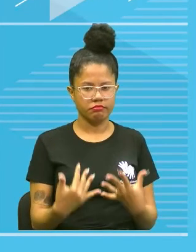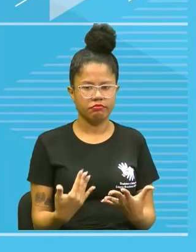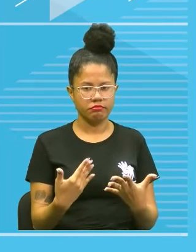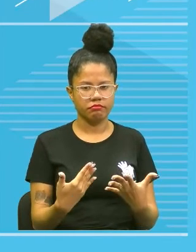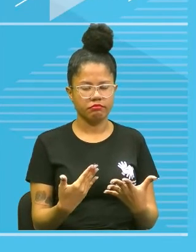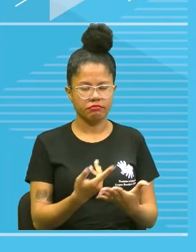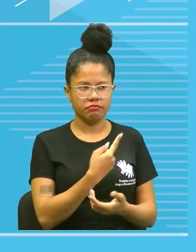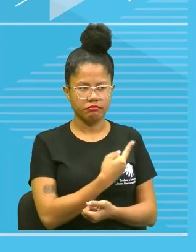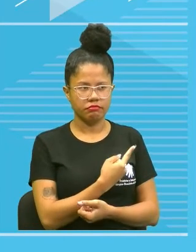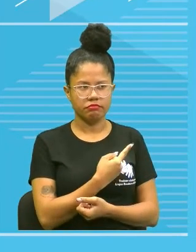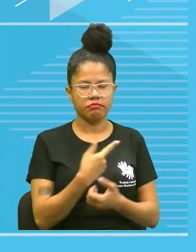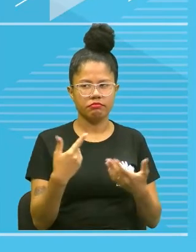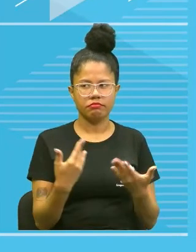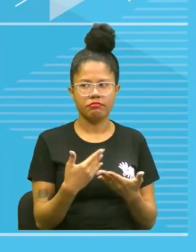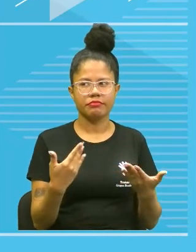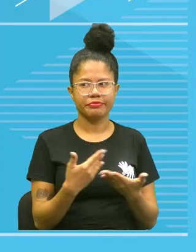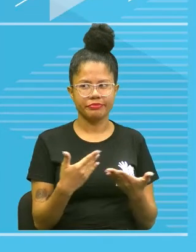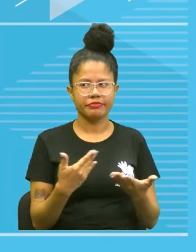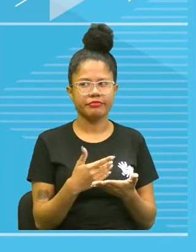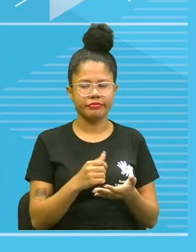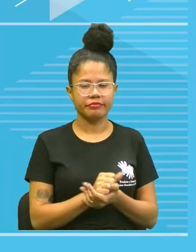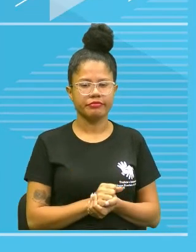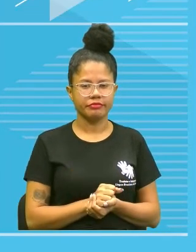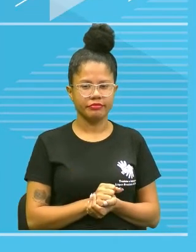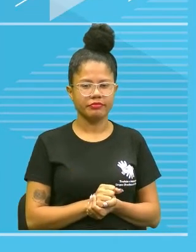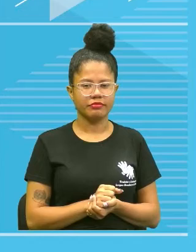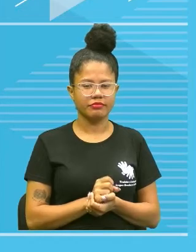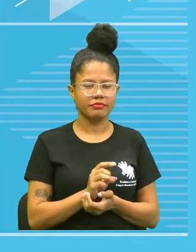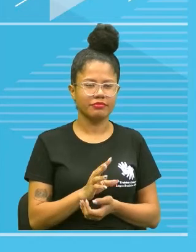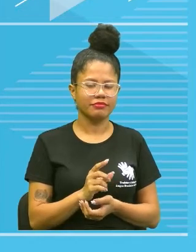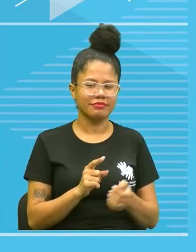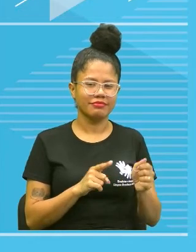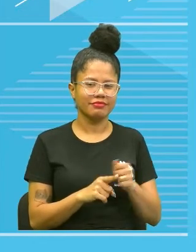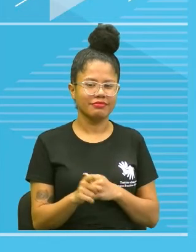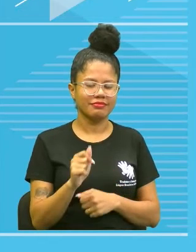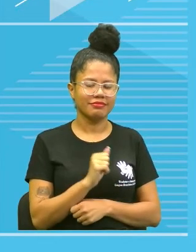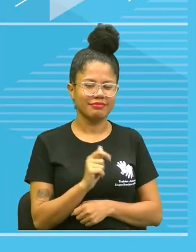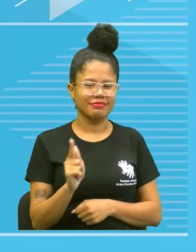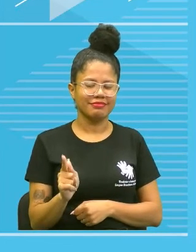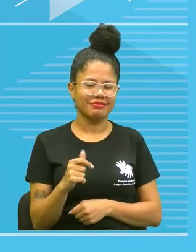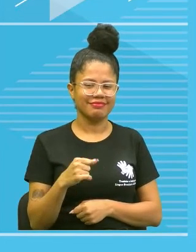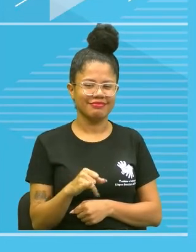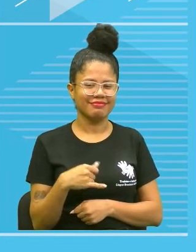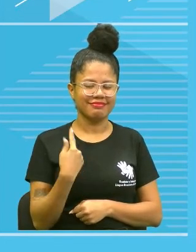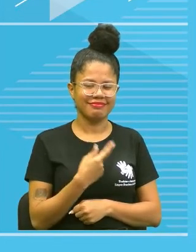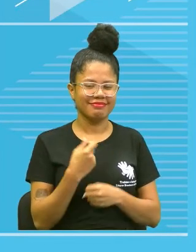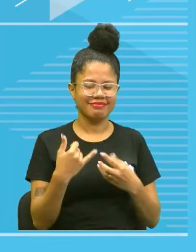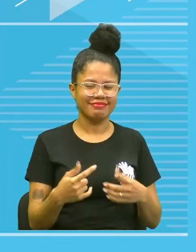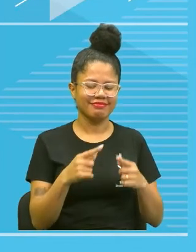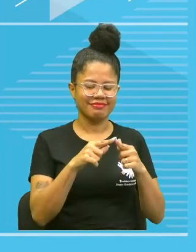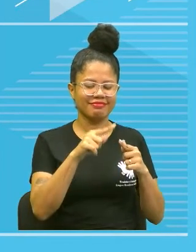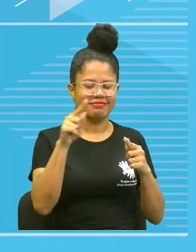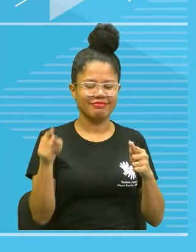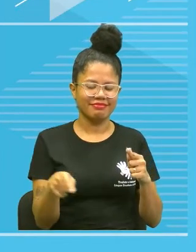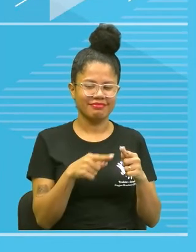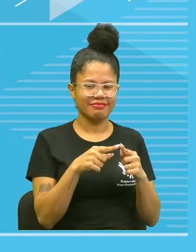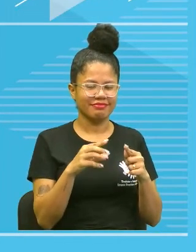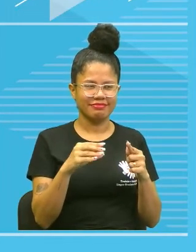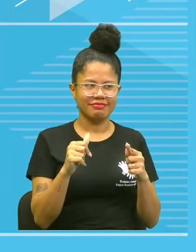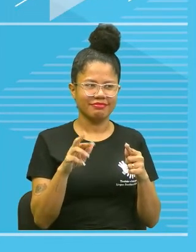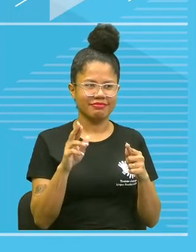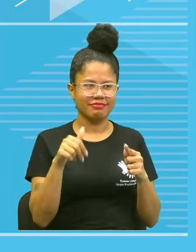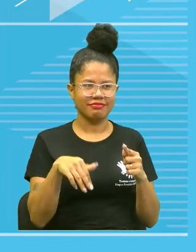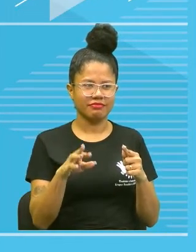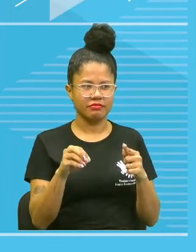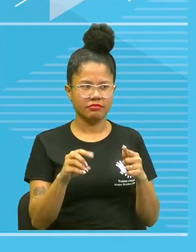ainda. Vamos falar deles só a partir do próximo semestre, só em agosto. Quando a gente fala do ciclo de Carnot, é sempre esses 4.